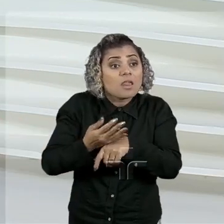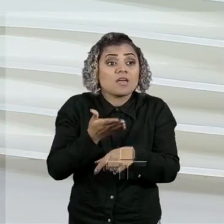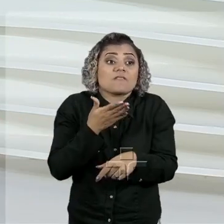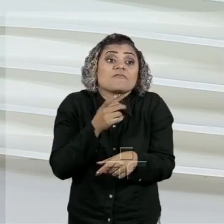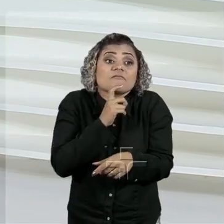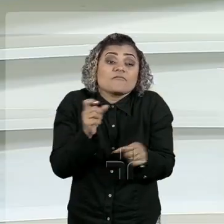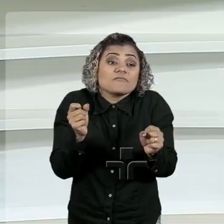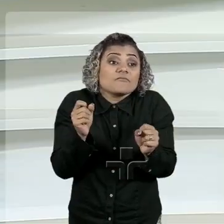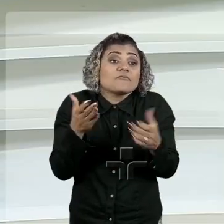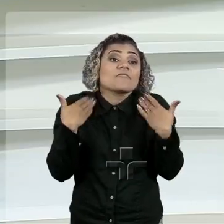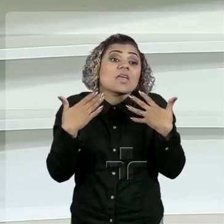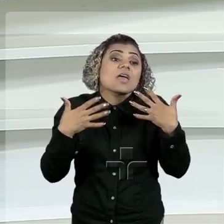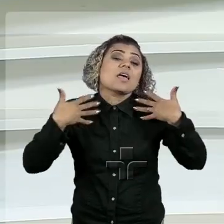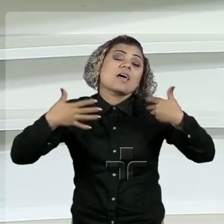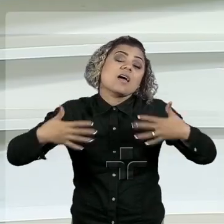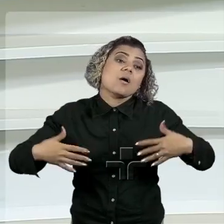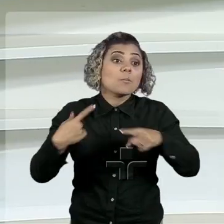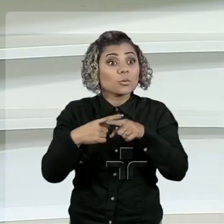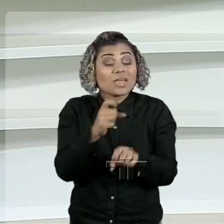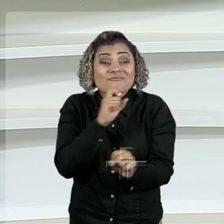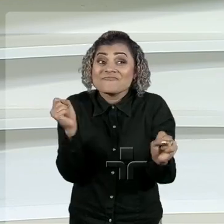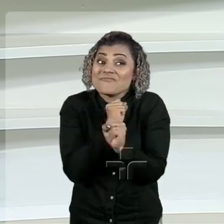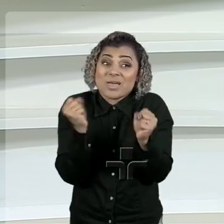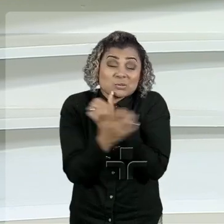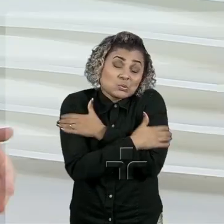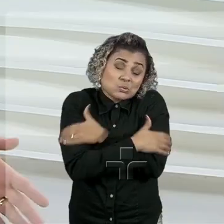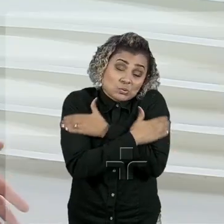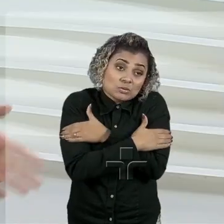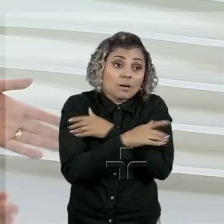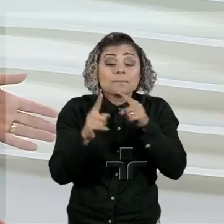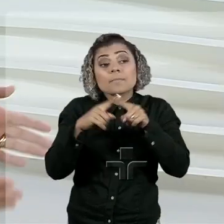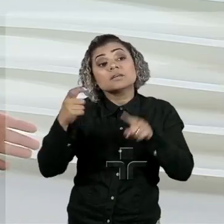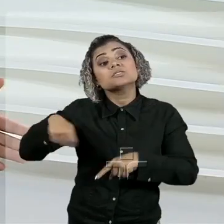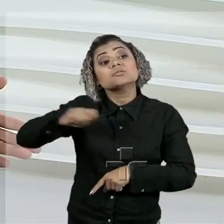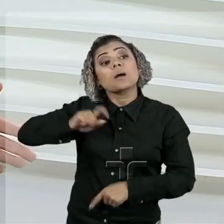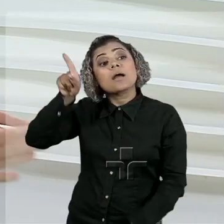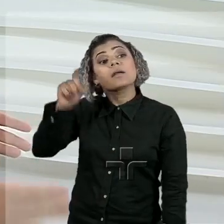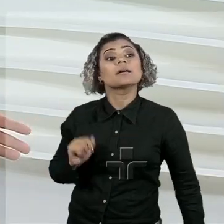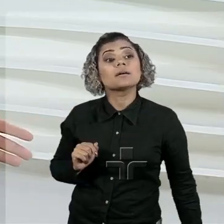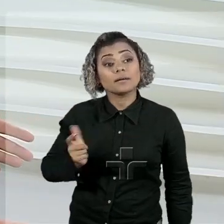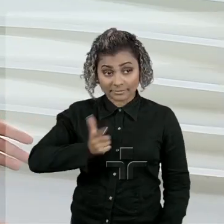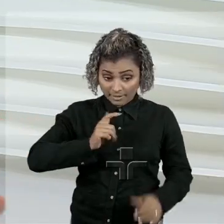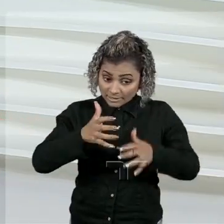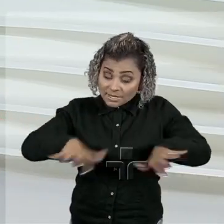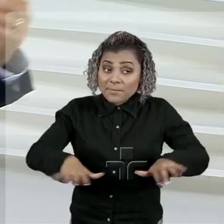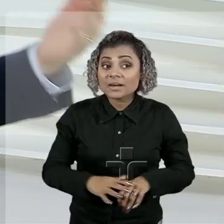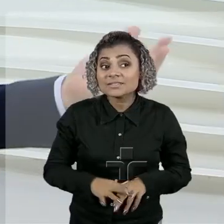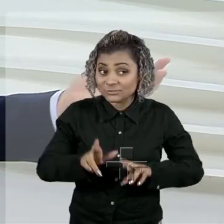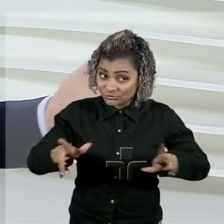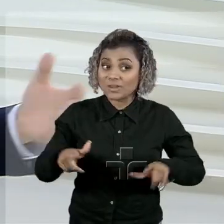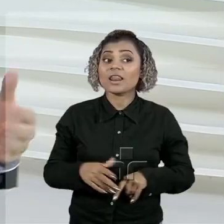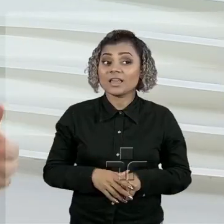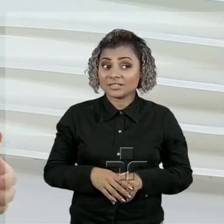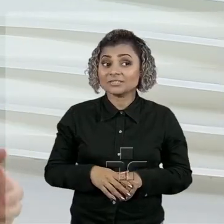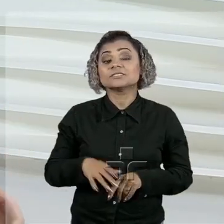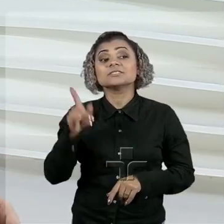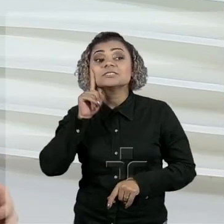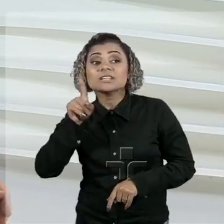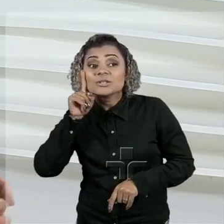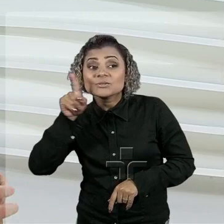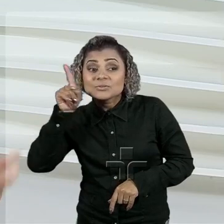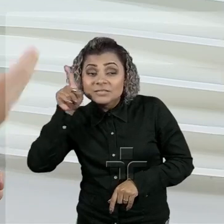inverno que é extremamente castigado. Né? Mas lá na Espanha, por exemplo, você vê uma divisão diferenciada nos Estados